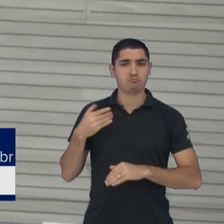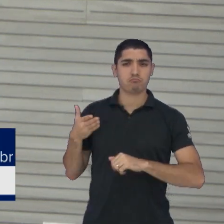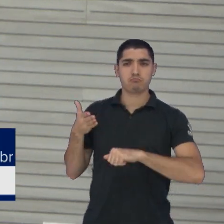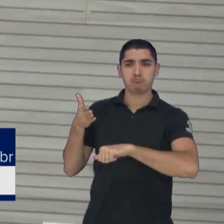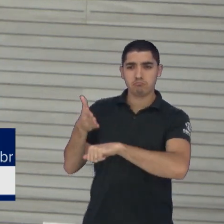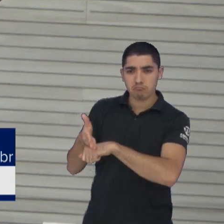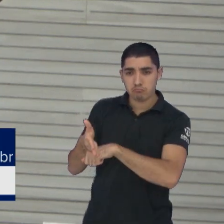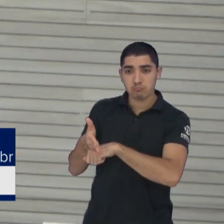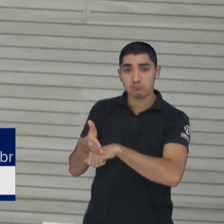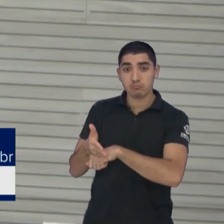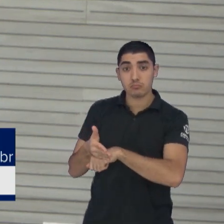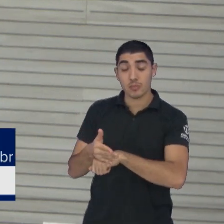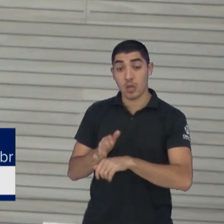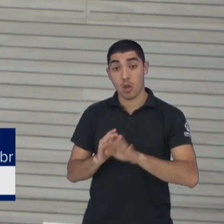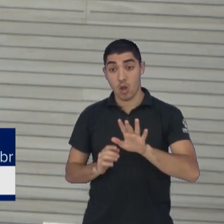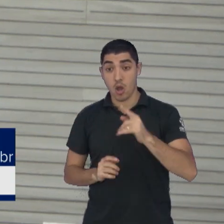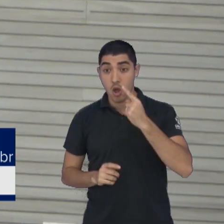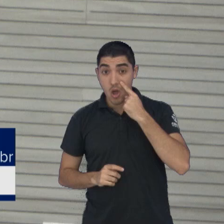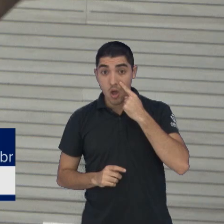de